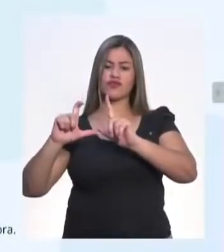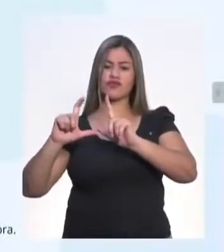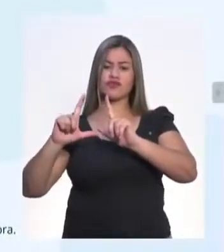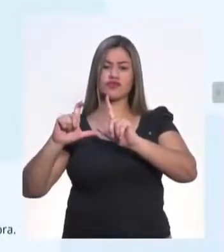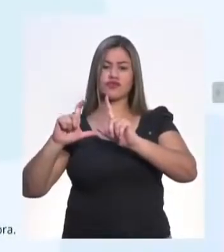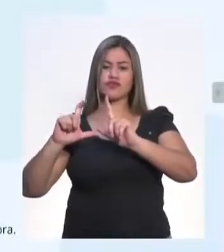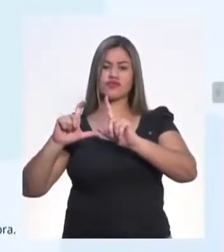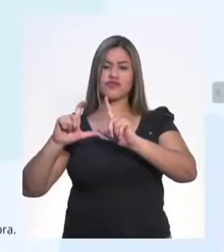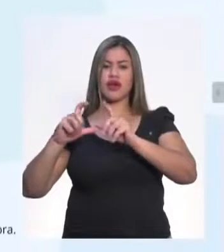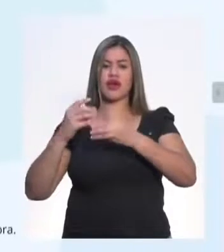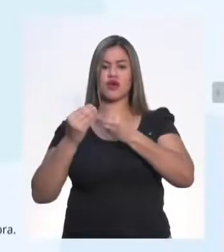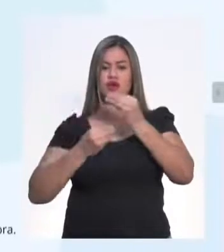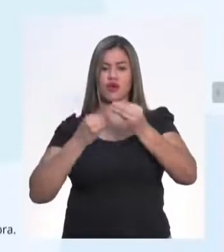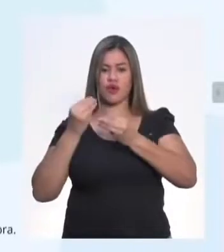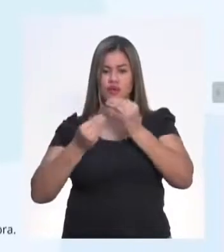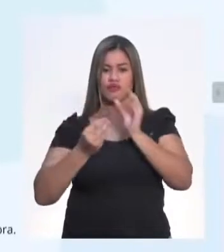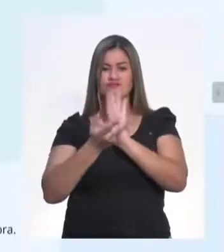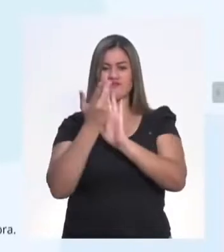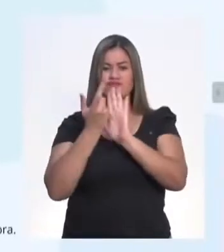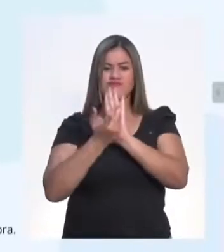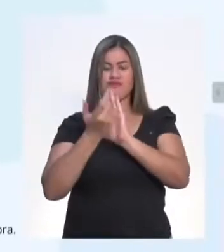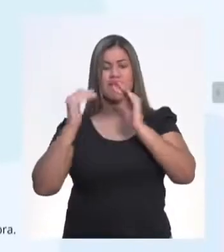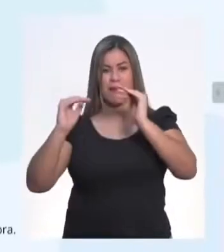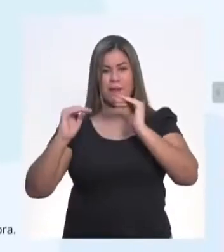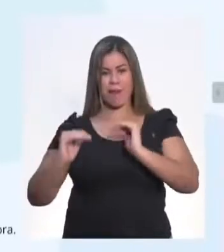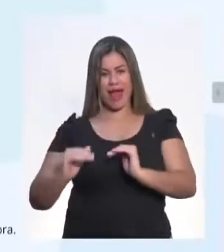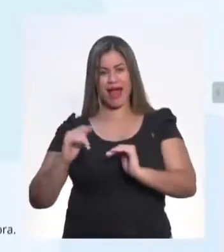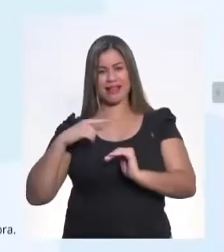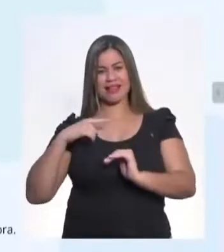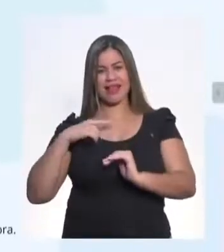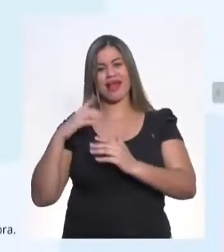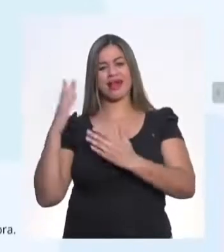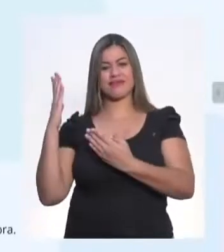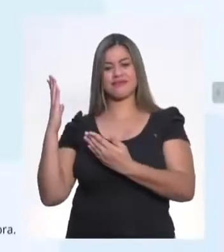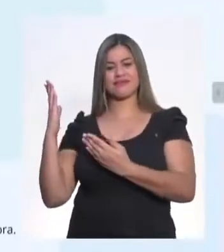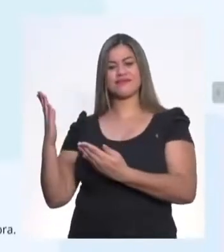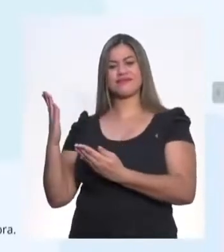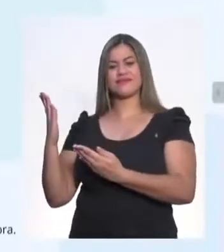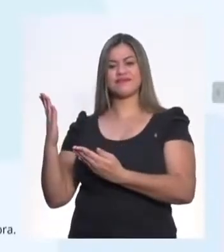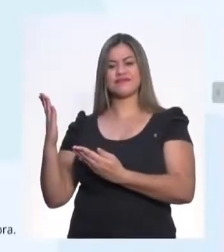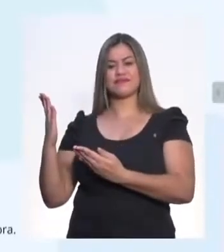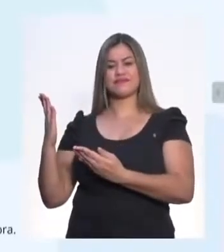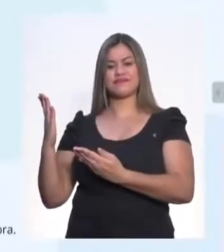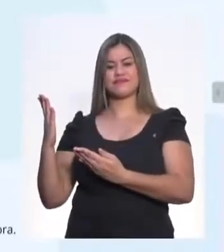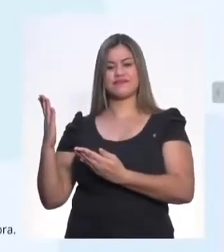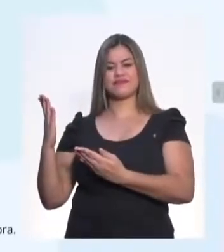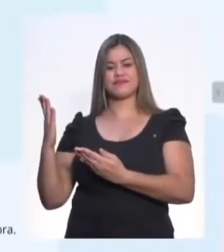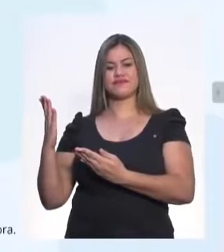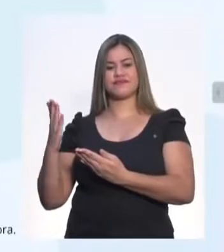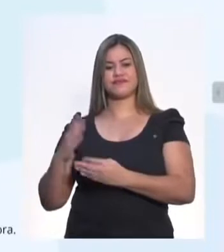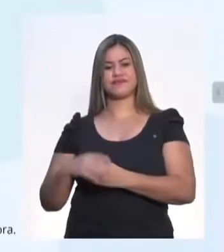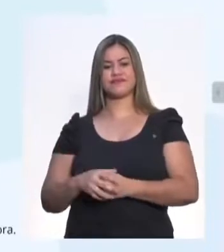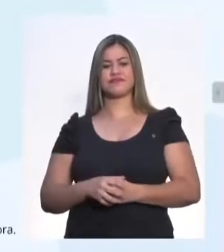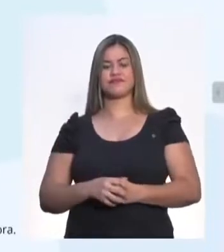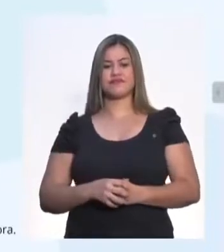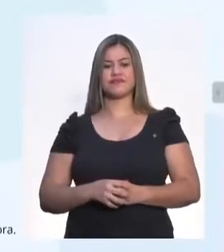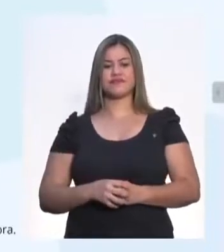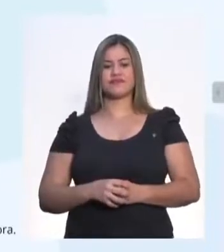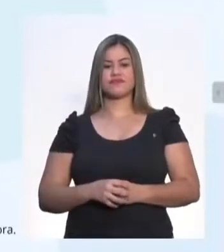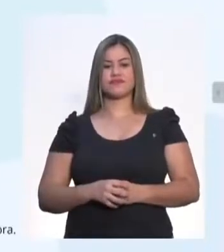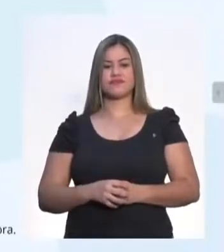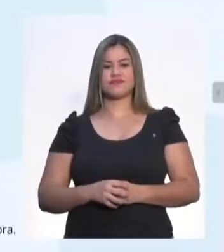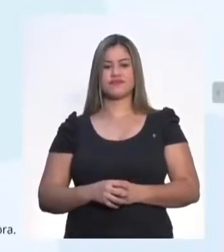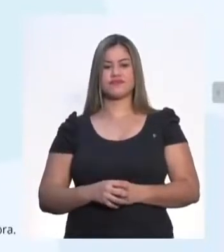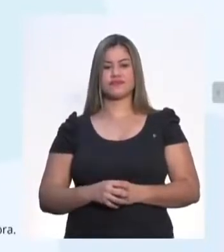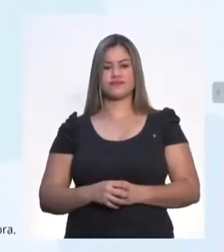resolução saiu embaixo da figura, né, pessoal? Então, aí, ó, coloca a minha, tá? Coloca a minha tela, porque a outra está